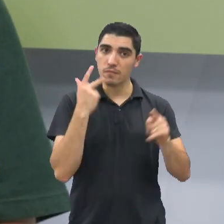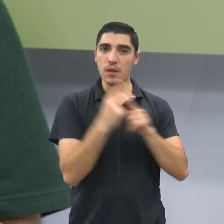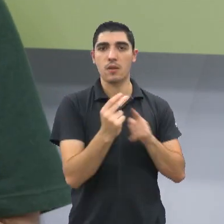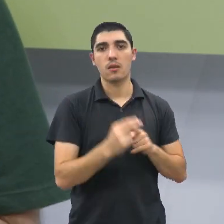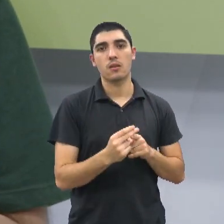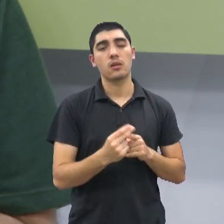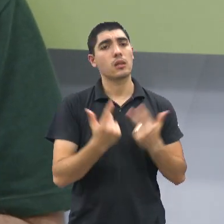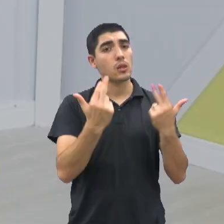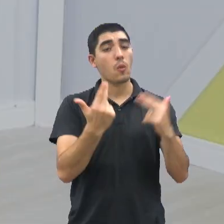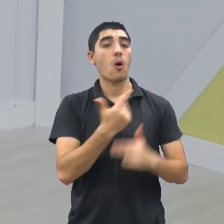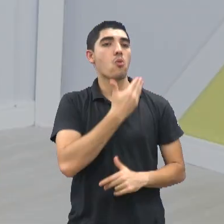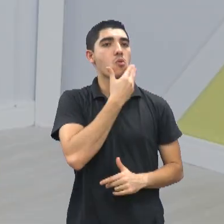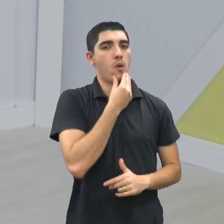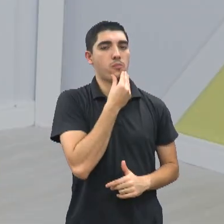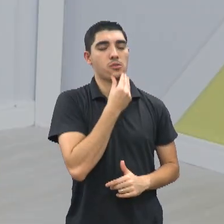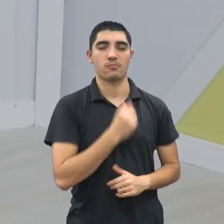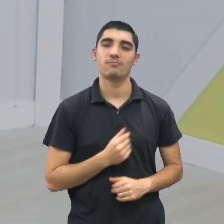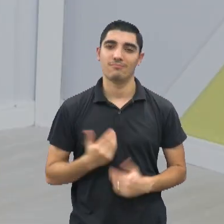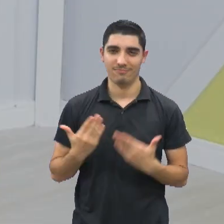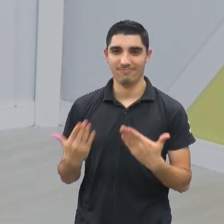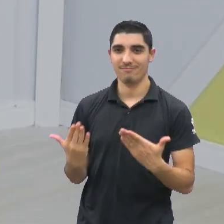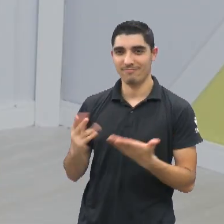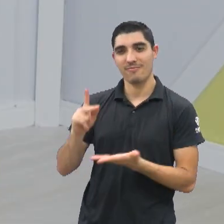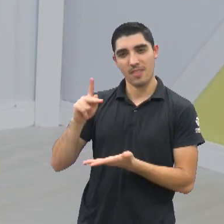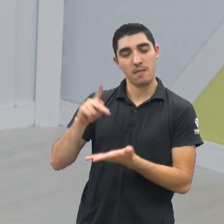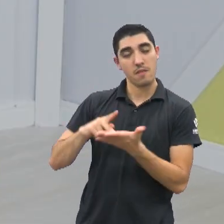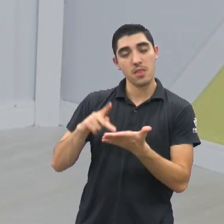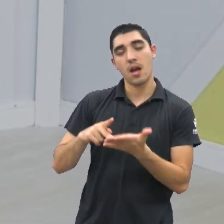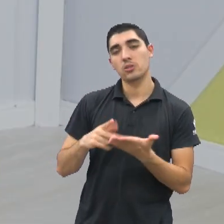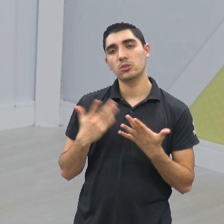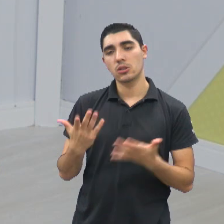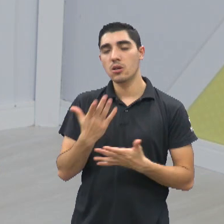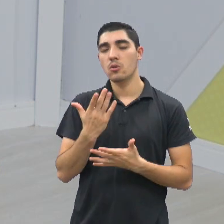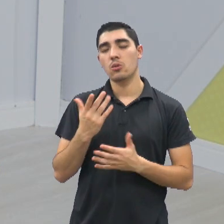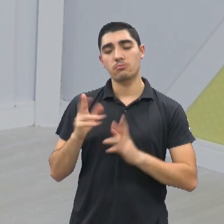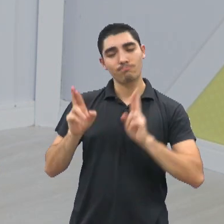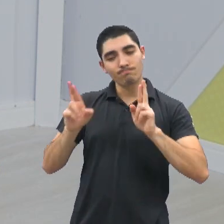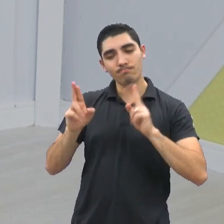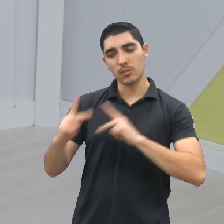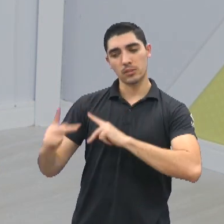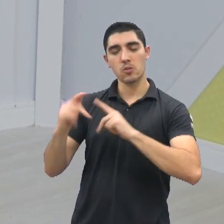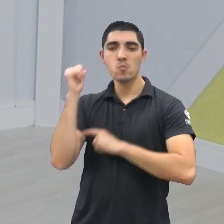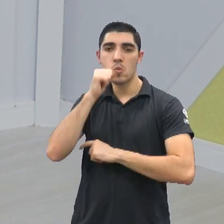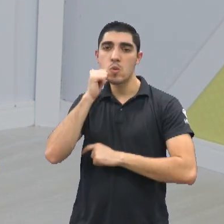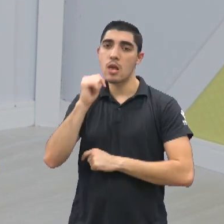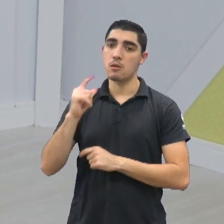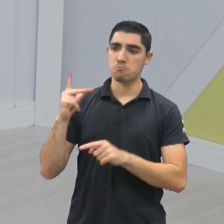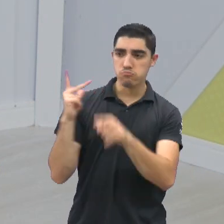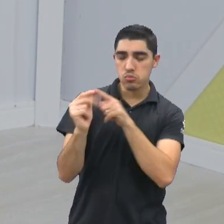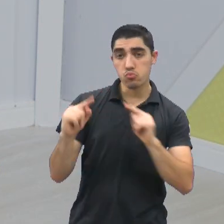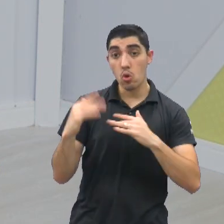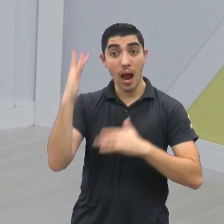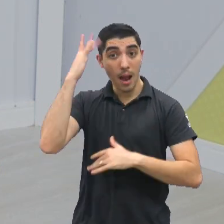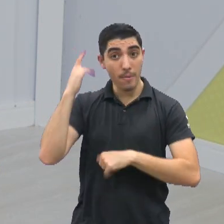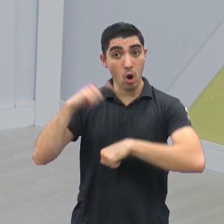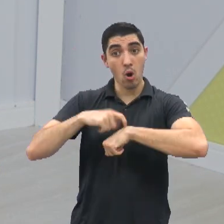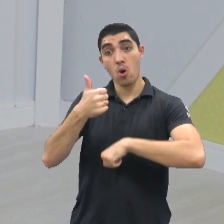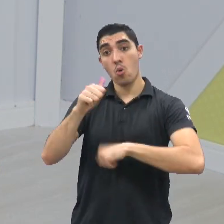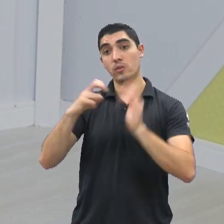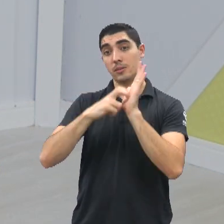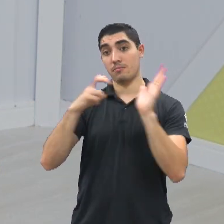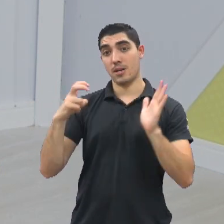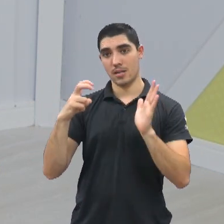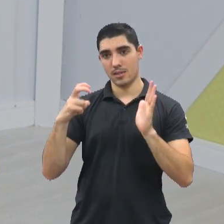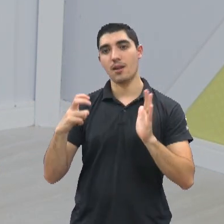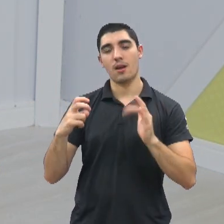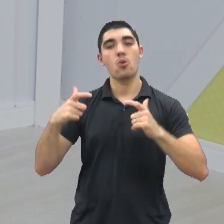masculino foi também sem dúvida alguma vamos torcer por uma boa PR presentação da equipe do São José amanhã 11 da manhã lembrando o jogo 11 da